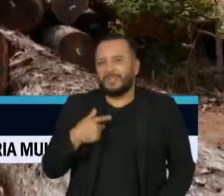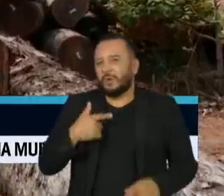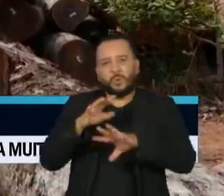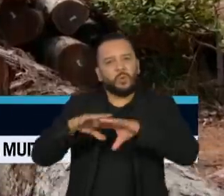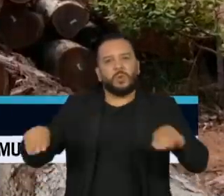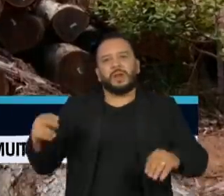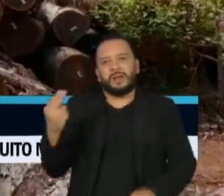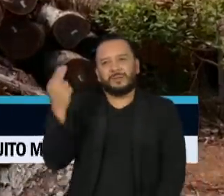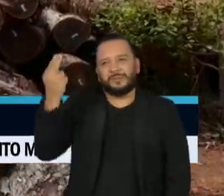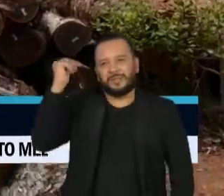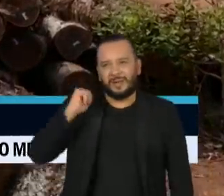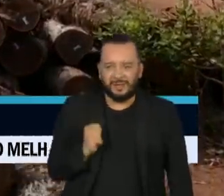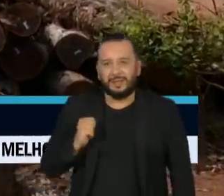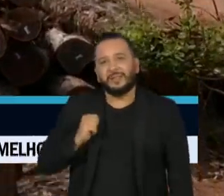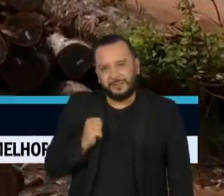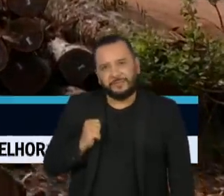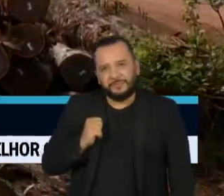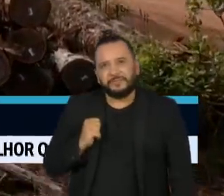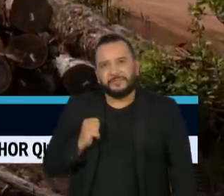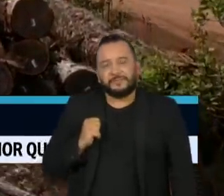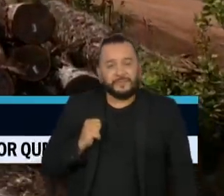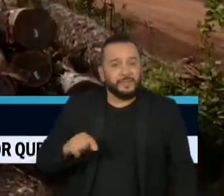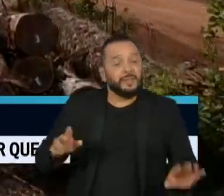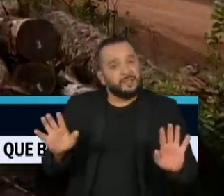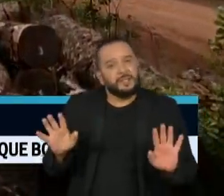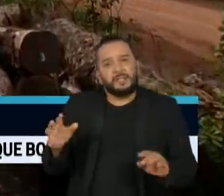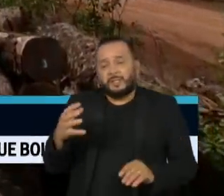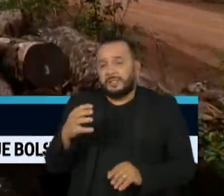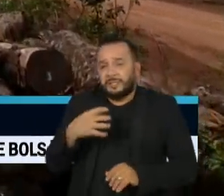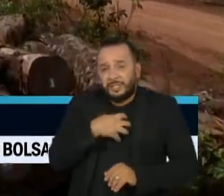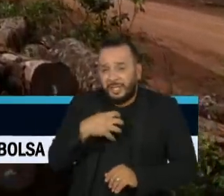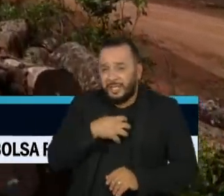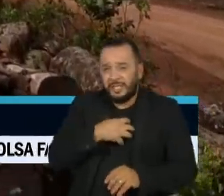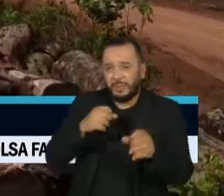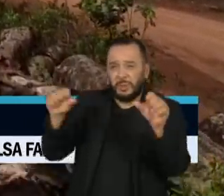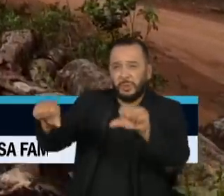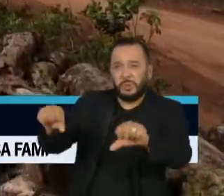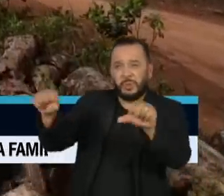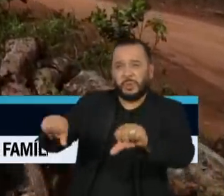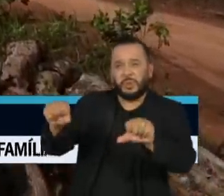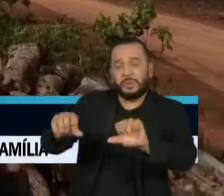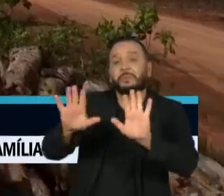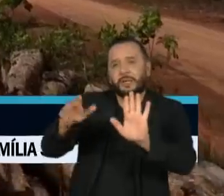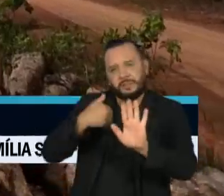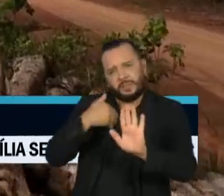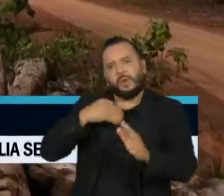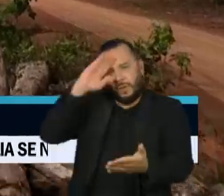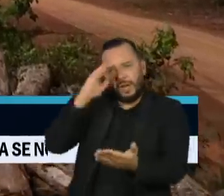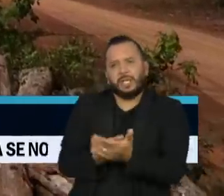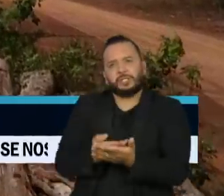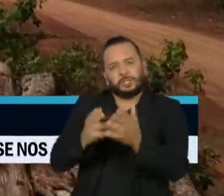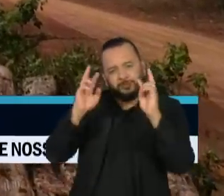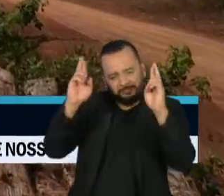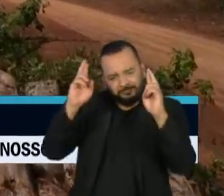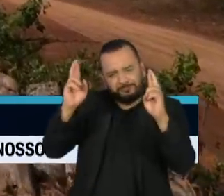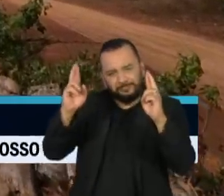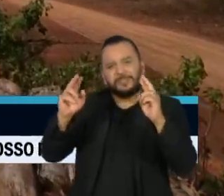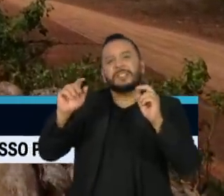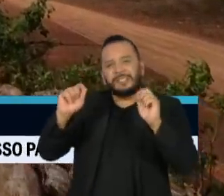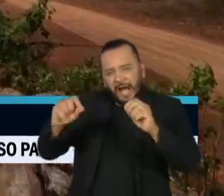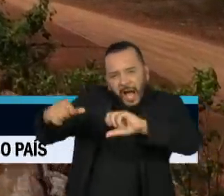Apesar da situação não se mostrar boa, eu ainda tenho otimismo que com uma boa análise